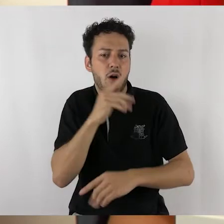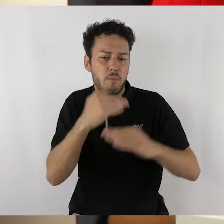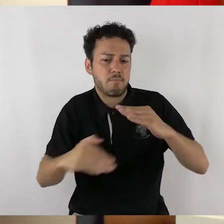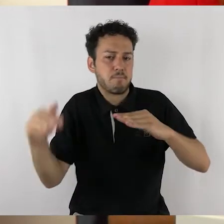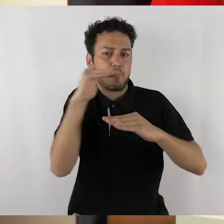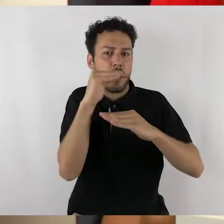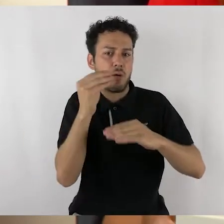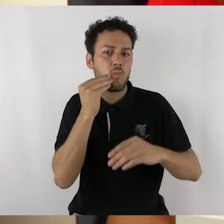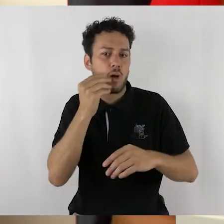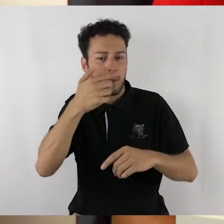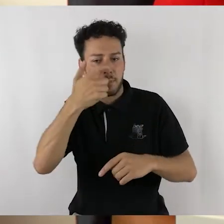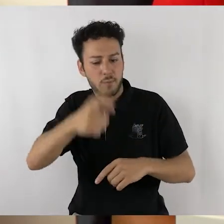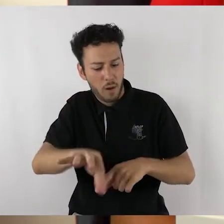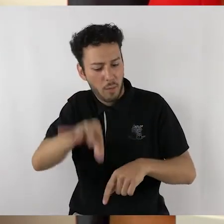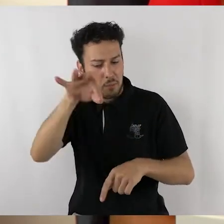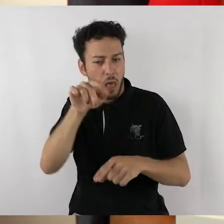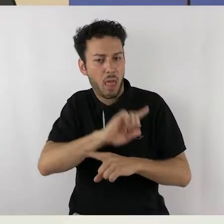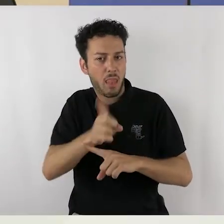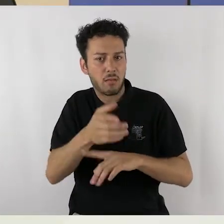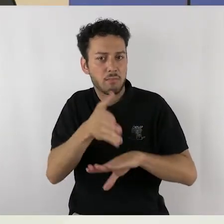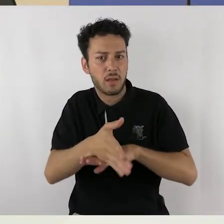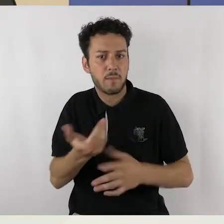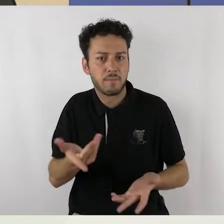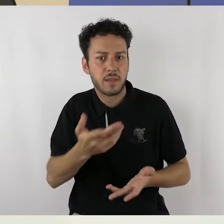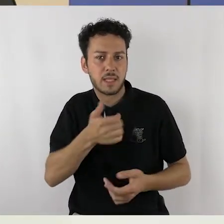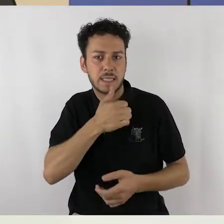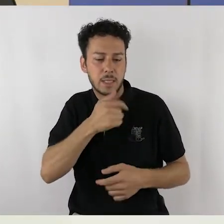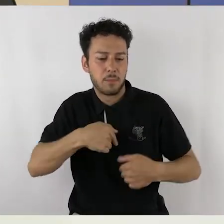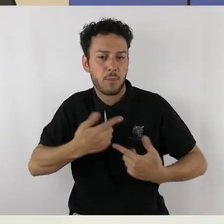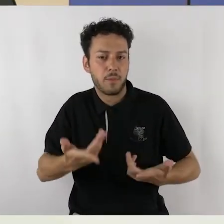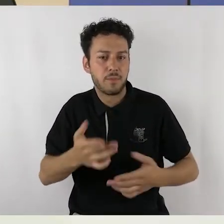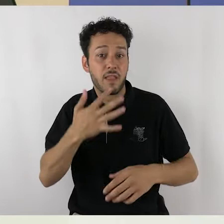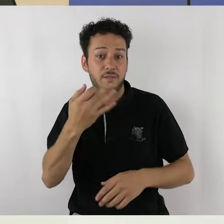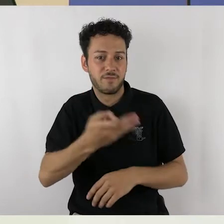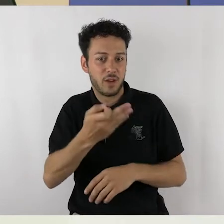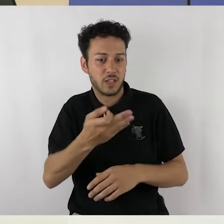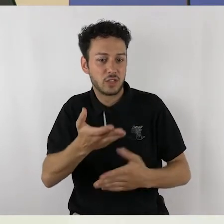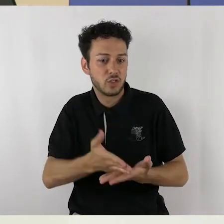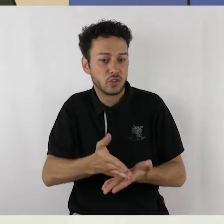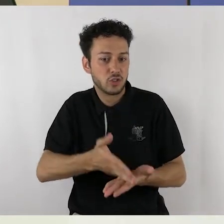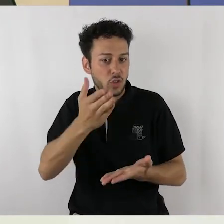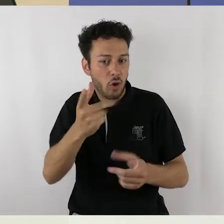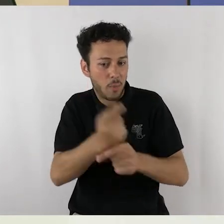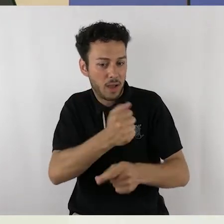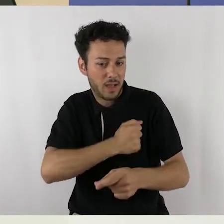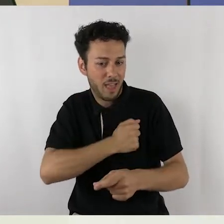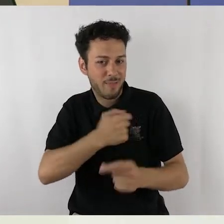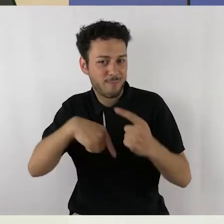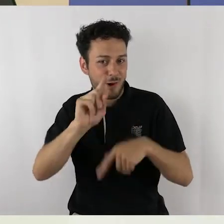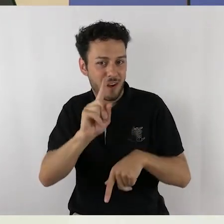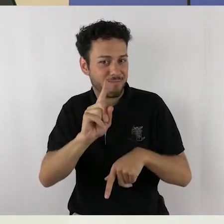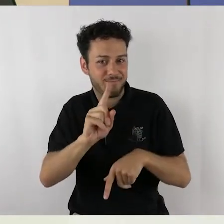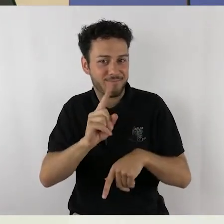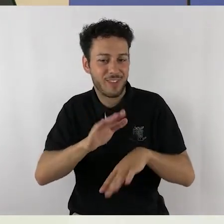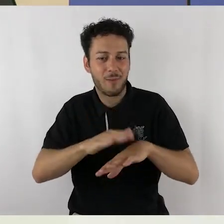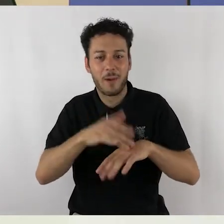se tornar o eleito do cliente nessa de facto efetivamente não é só o adquirir a casa